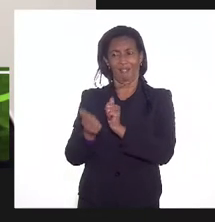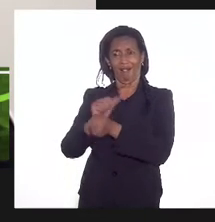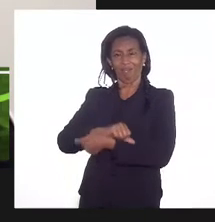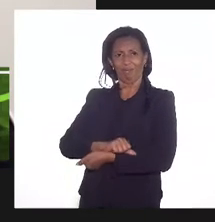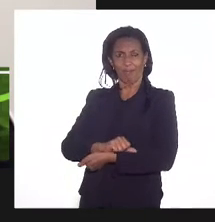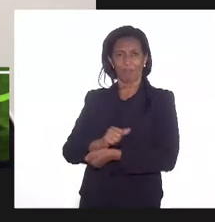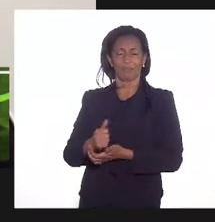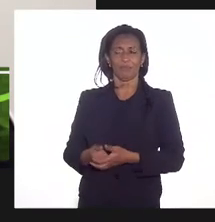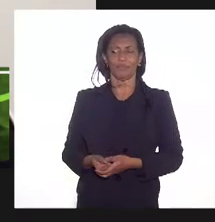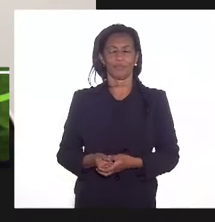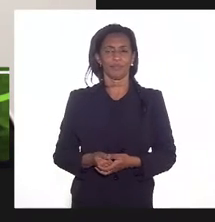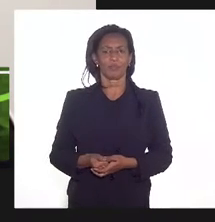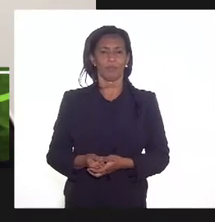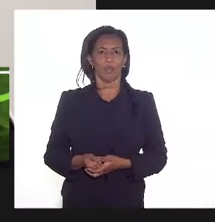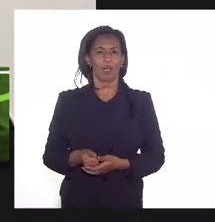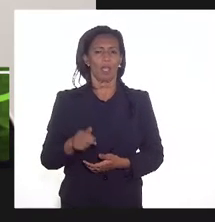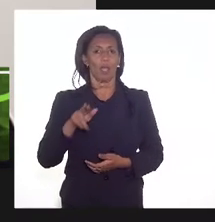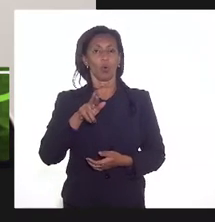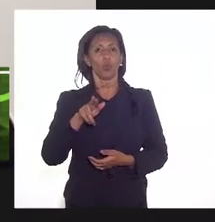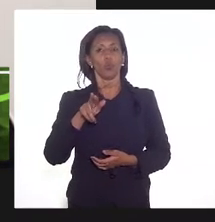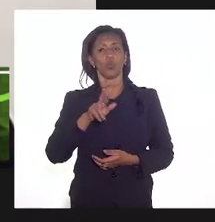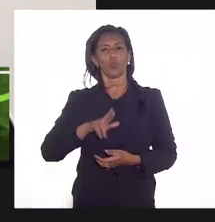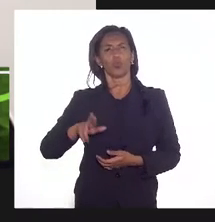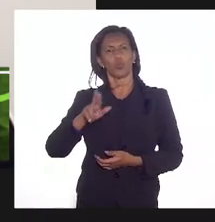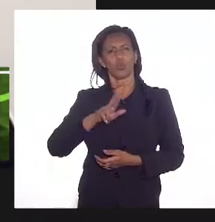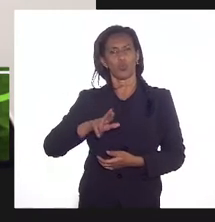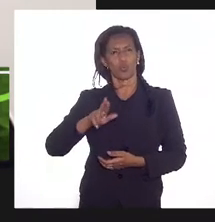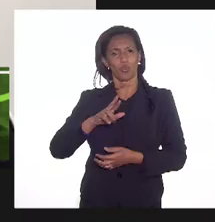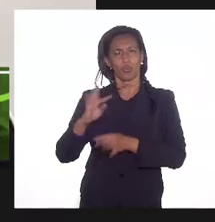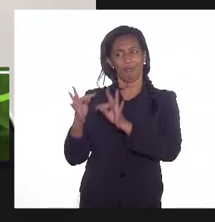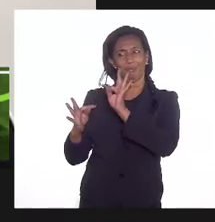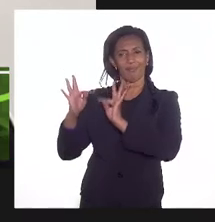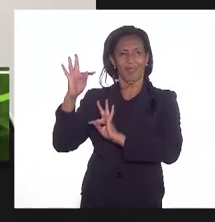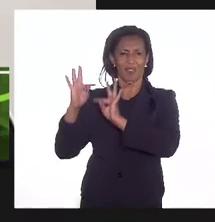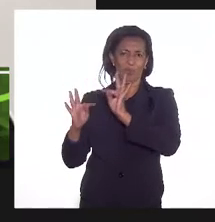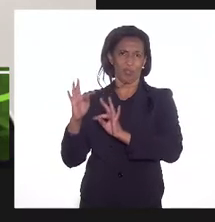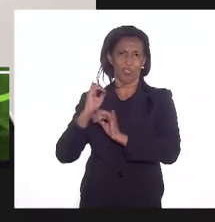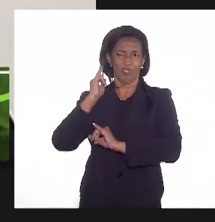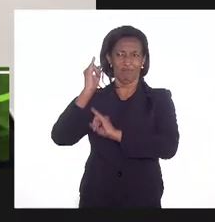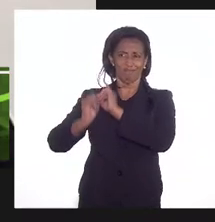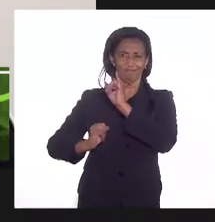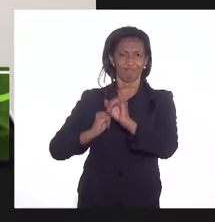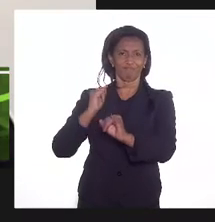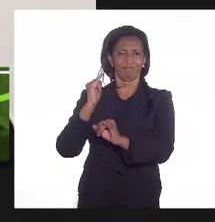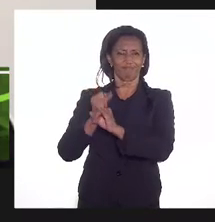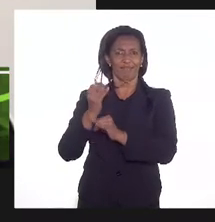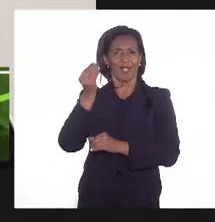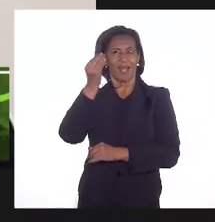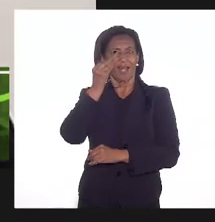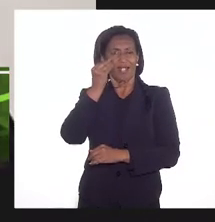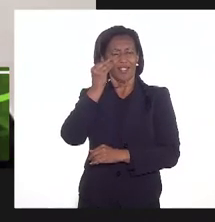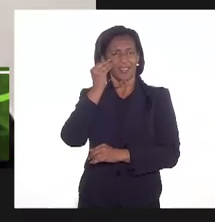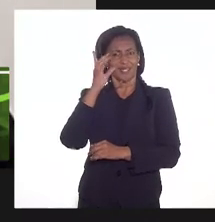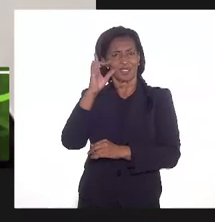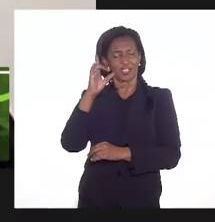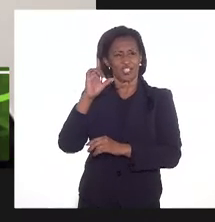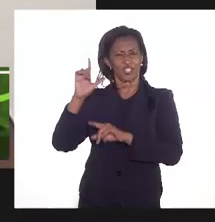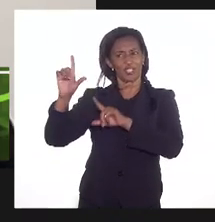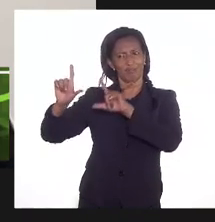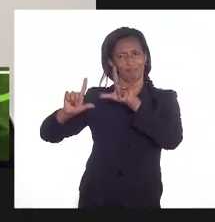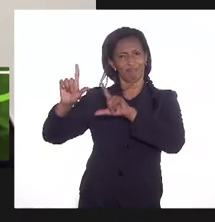ao uso da internet a assistir as aulas online principalmente